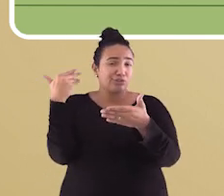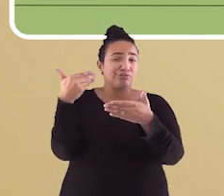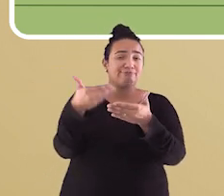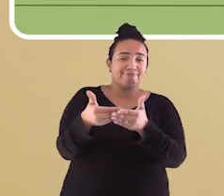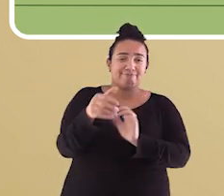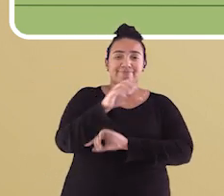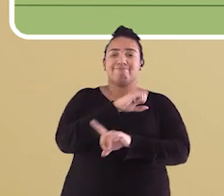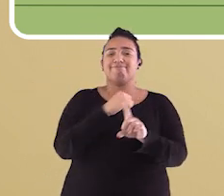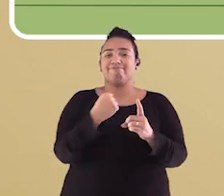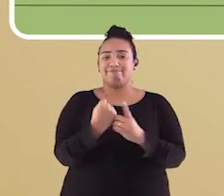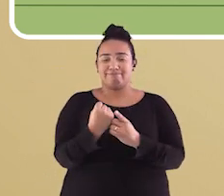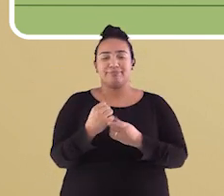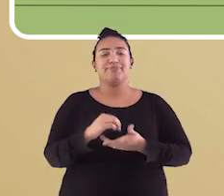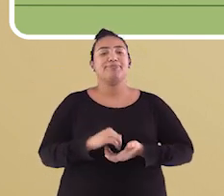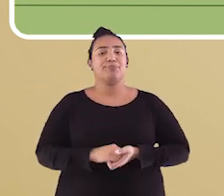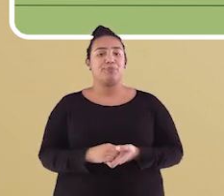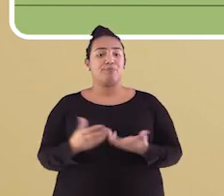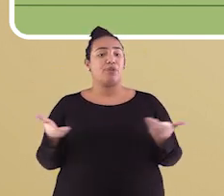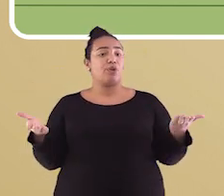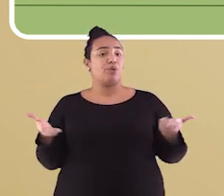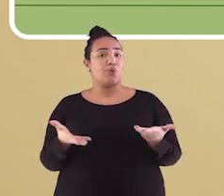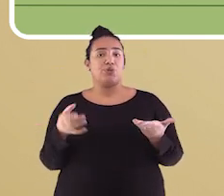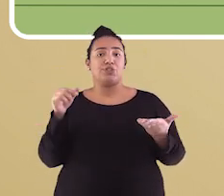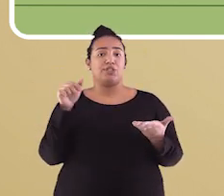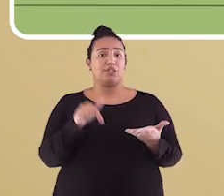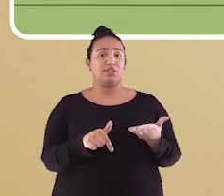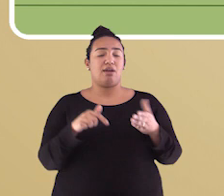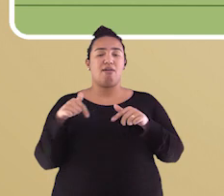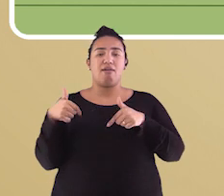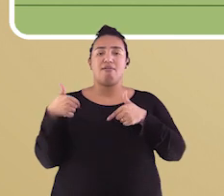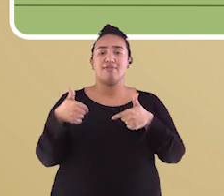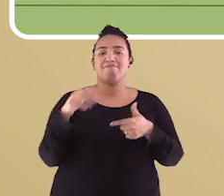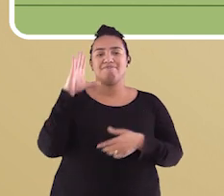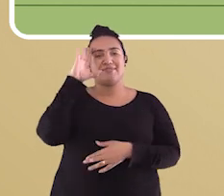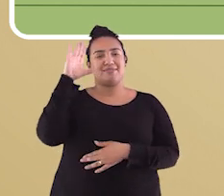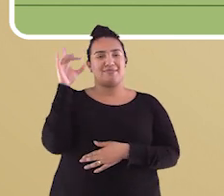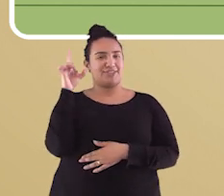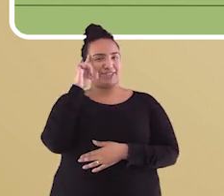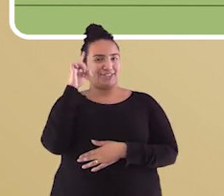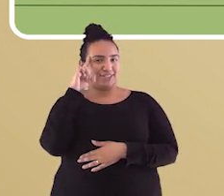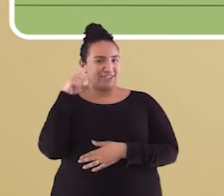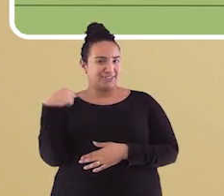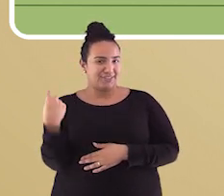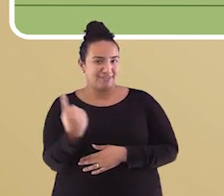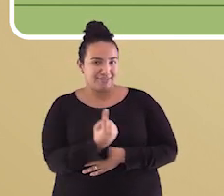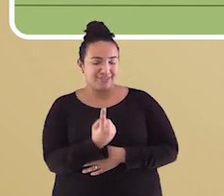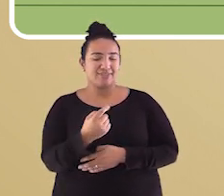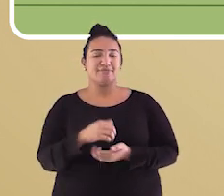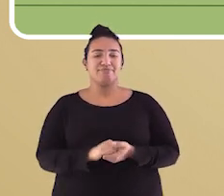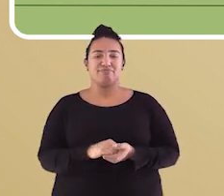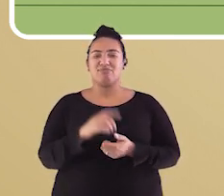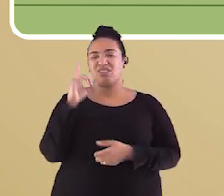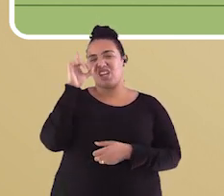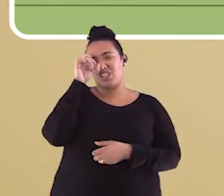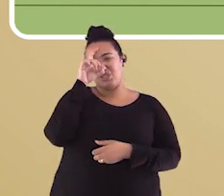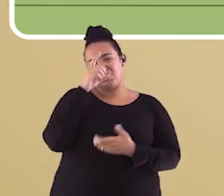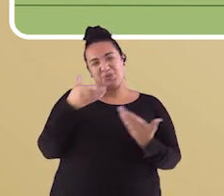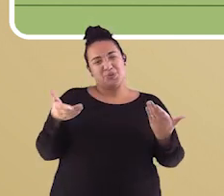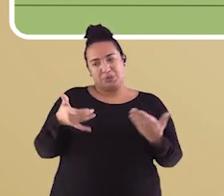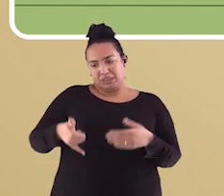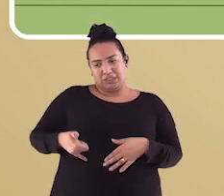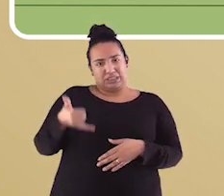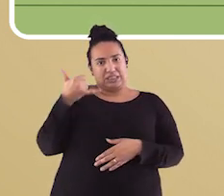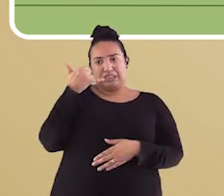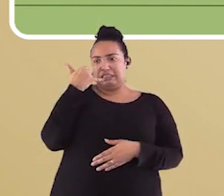sociedades. E hoje são serviços fundamentais do nosso dia a dia. É muito difícil ficar sem o celular, não é